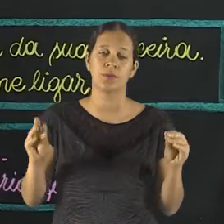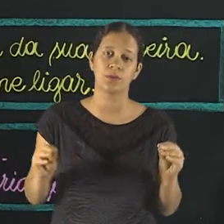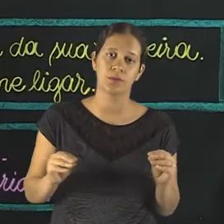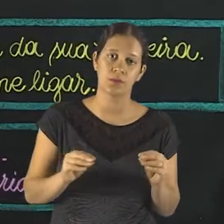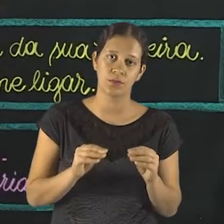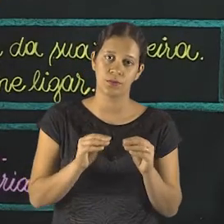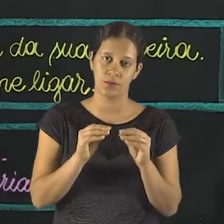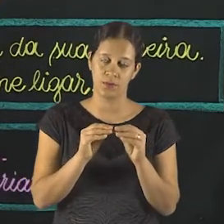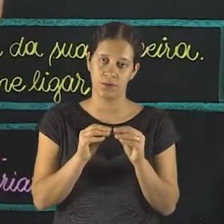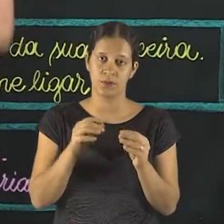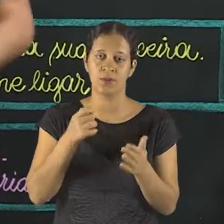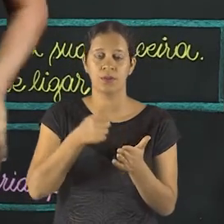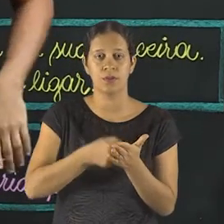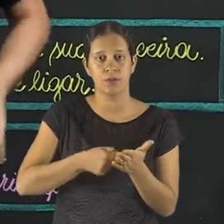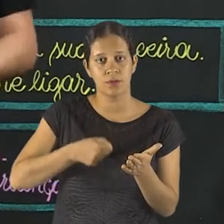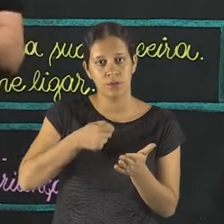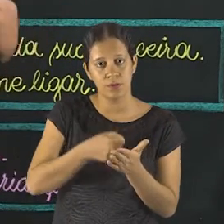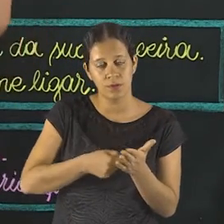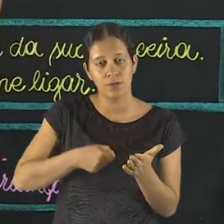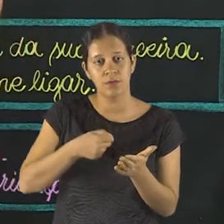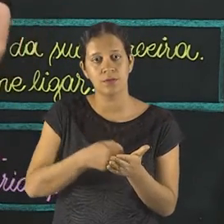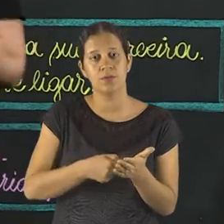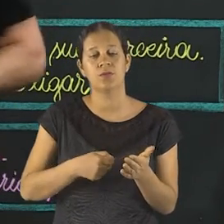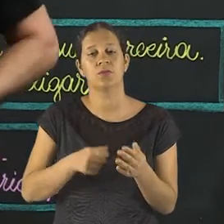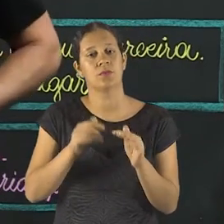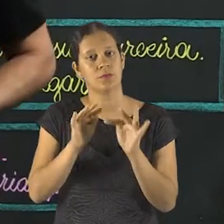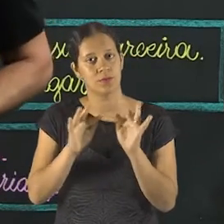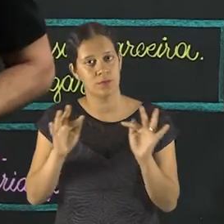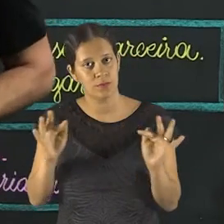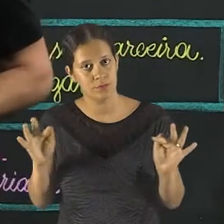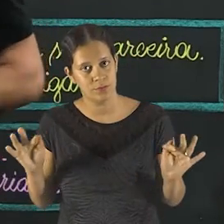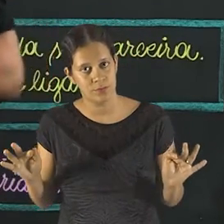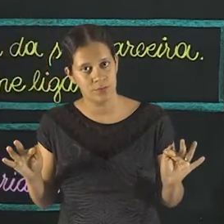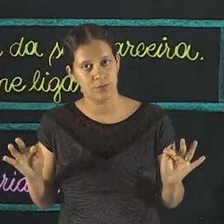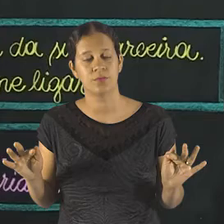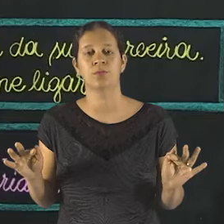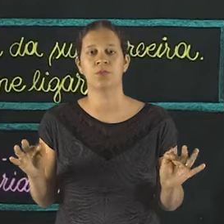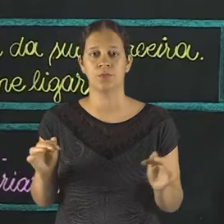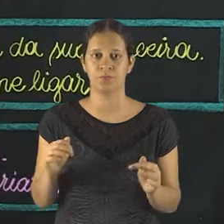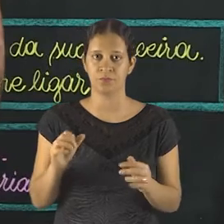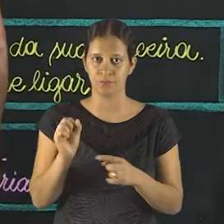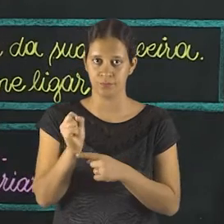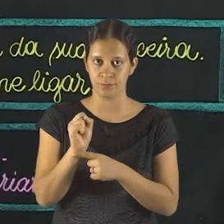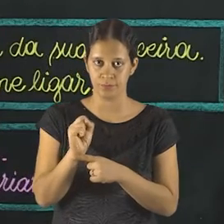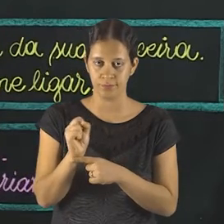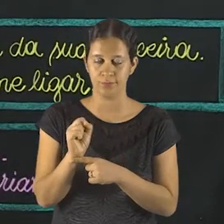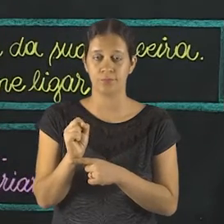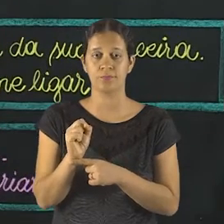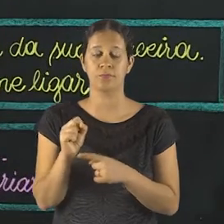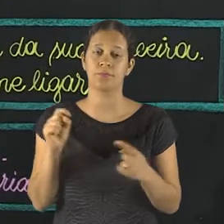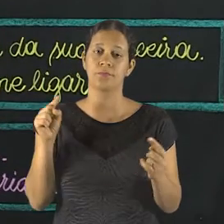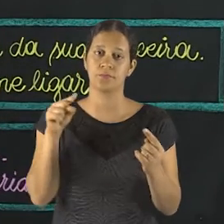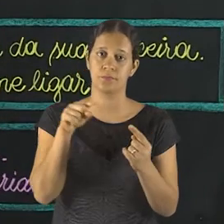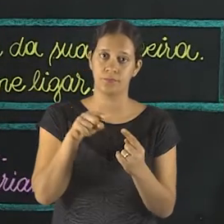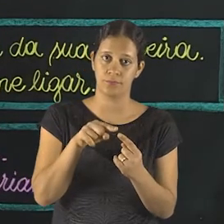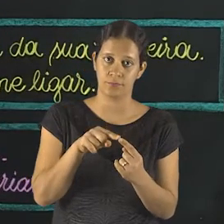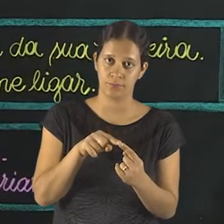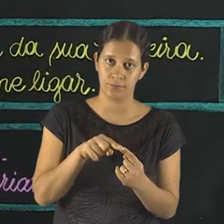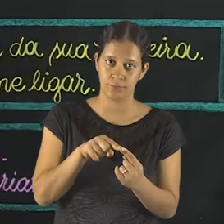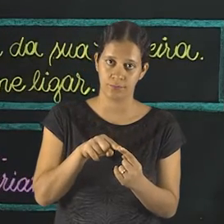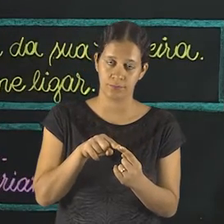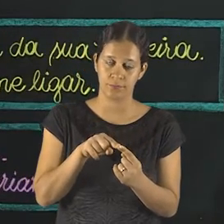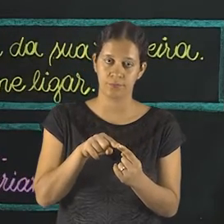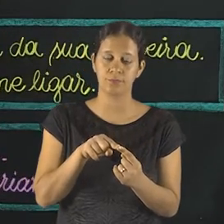do verbo insistir. Nesse caso, essa oração também está funcionando como uma oração substantiva objetiva, só que